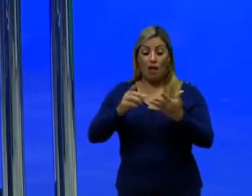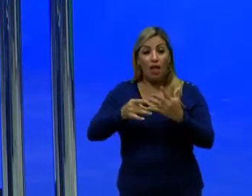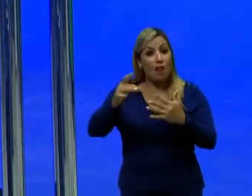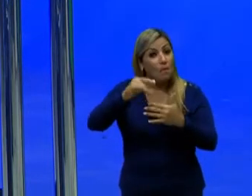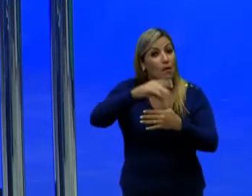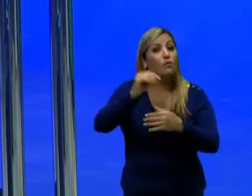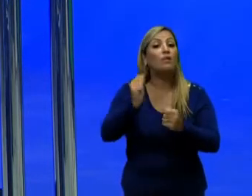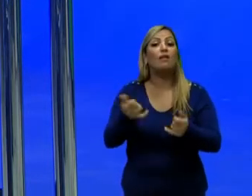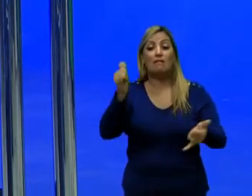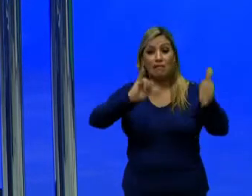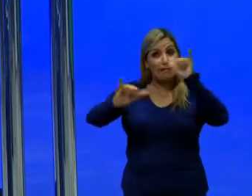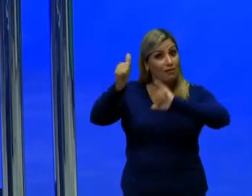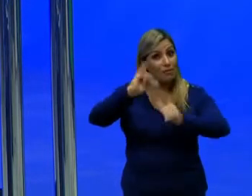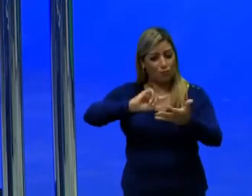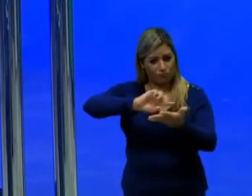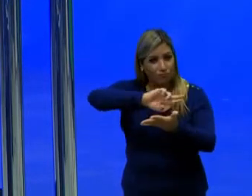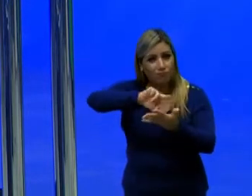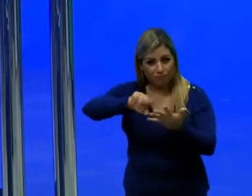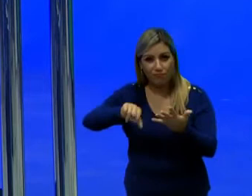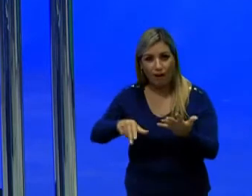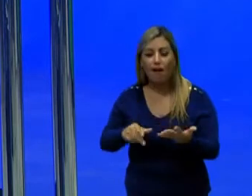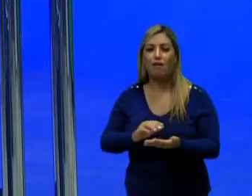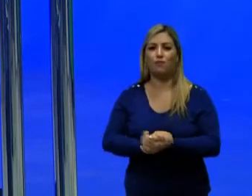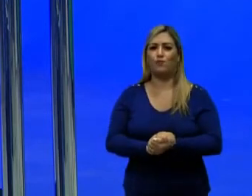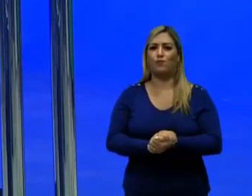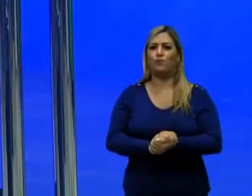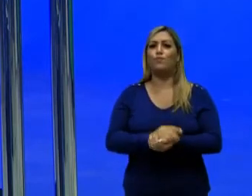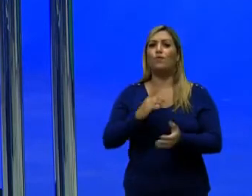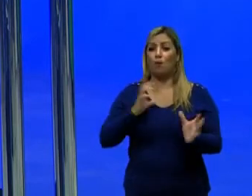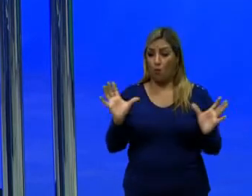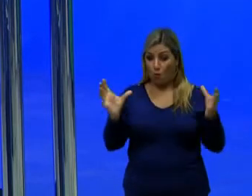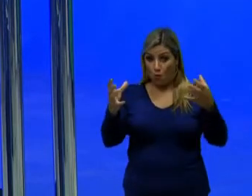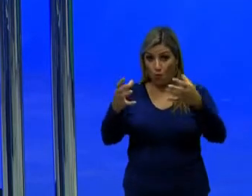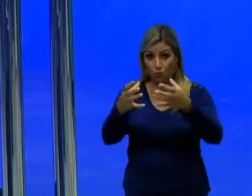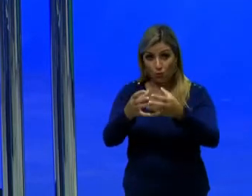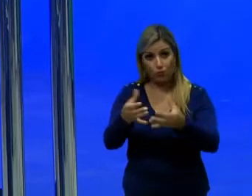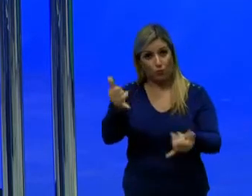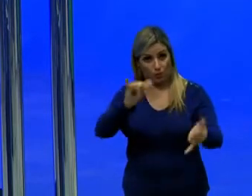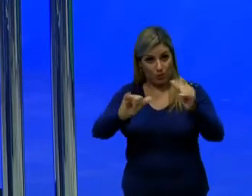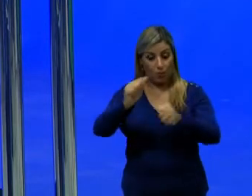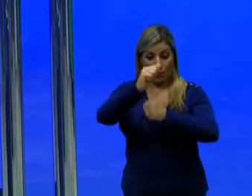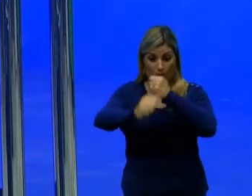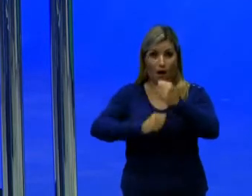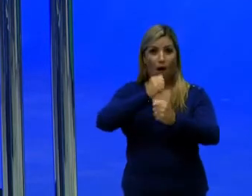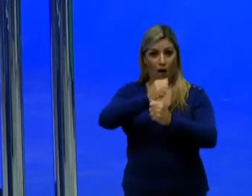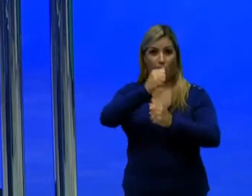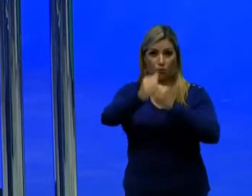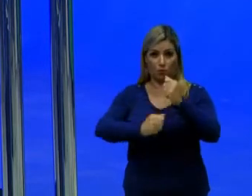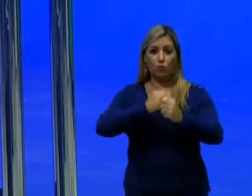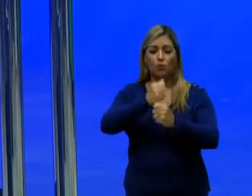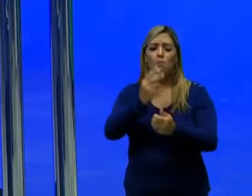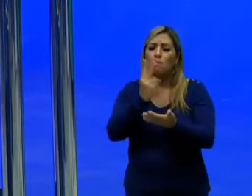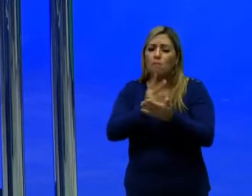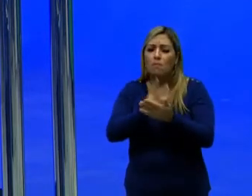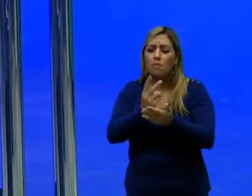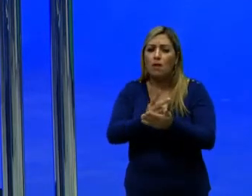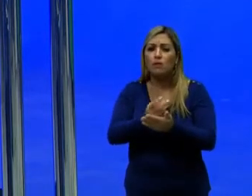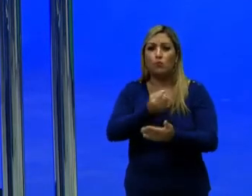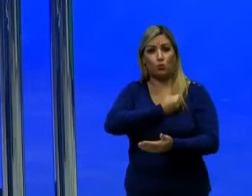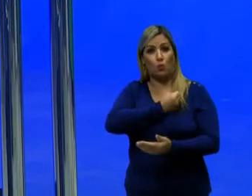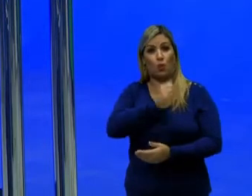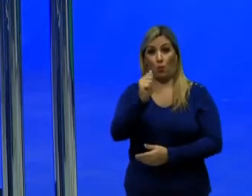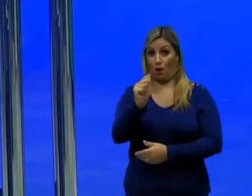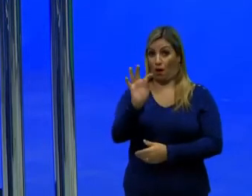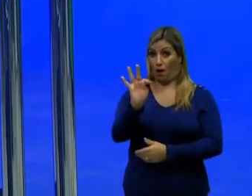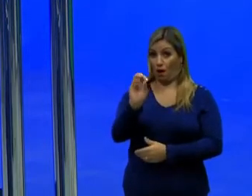conceito de de elementos químicos o químico é um conjunto de átomos que possuem o mesmo número atômico